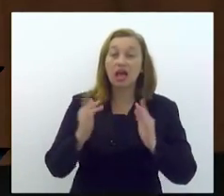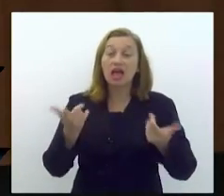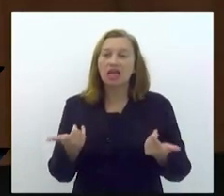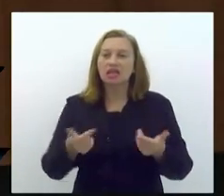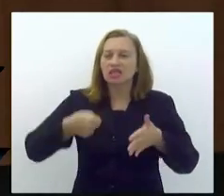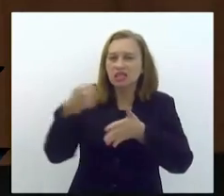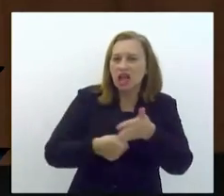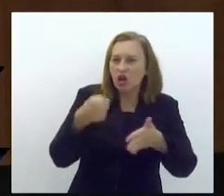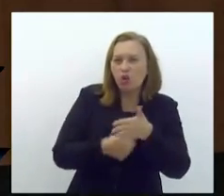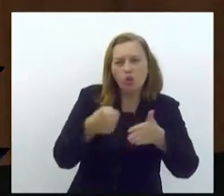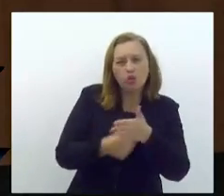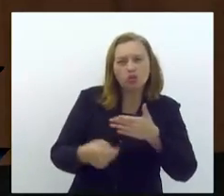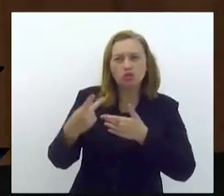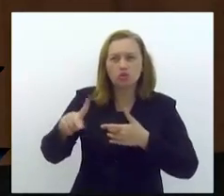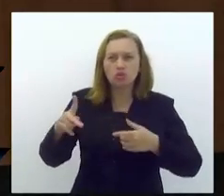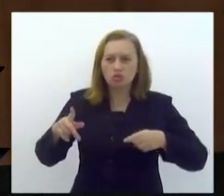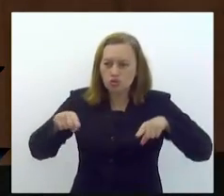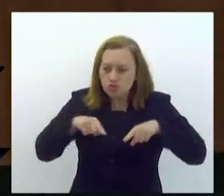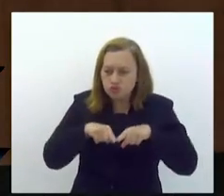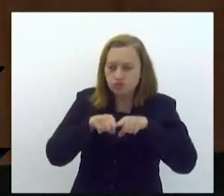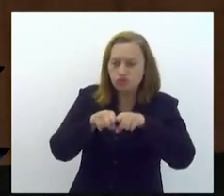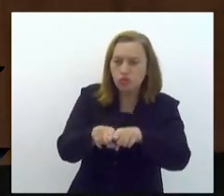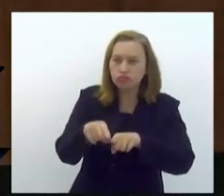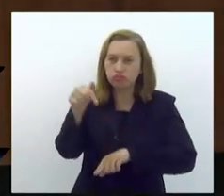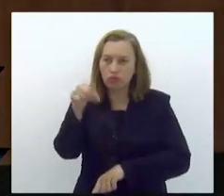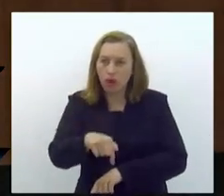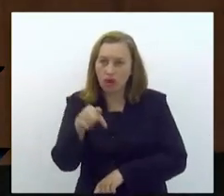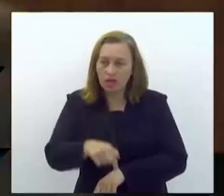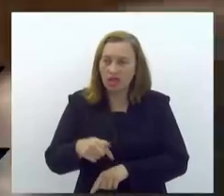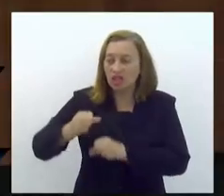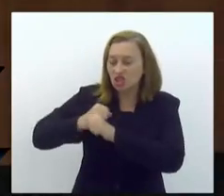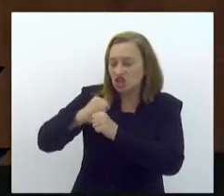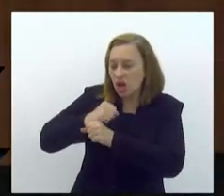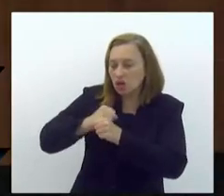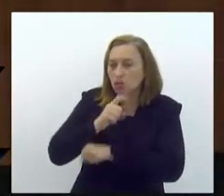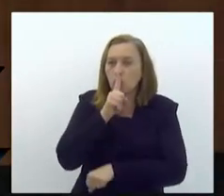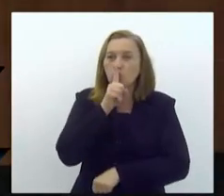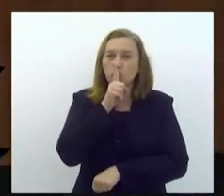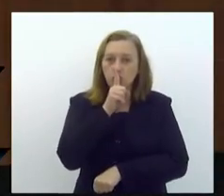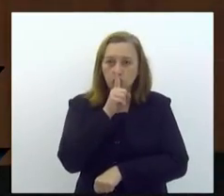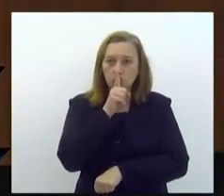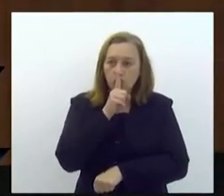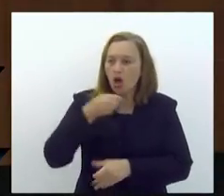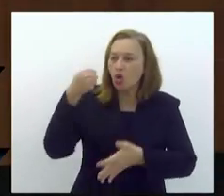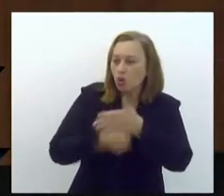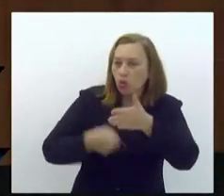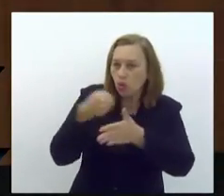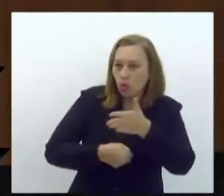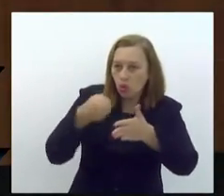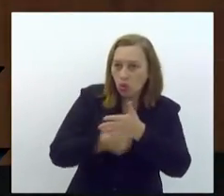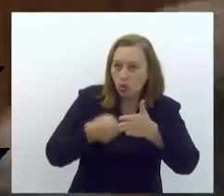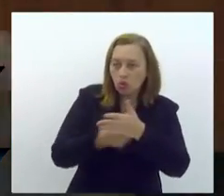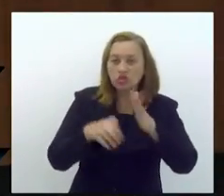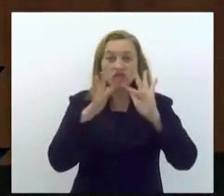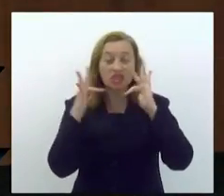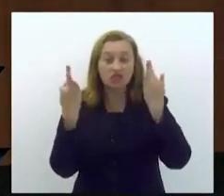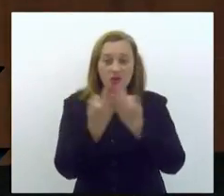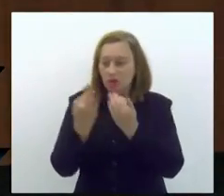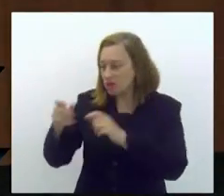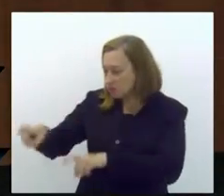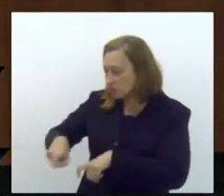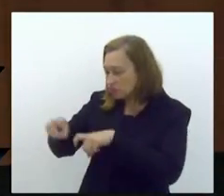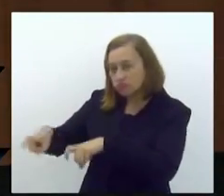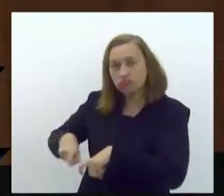lutas de vossa excelência encontram Eco aqui depois de muitos anos de silenciamento são lutas das famílias camponesas